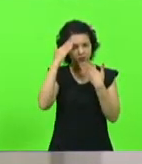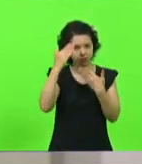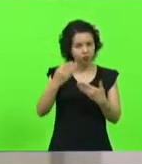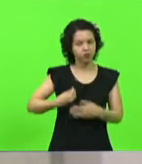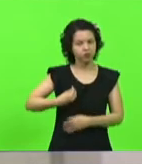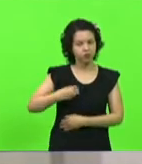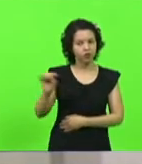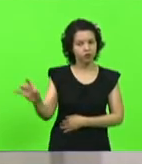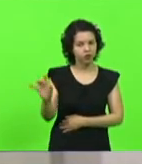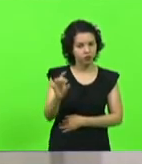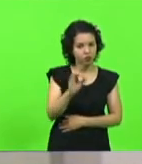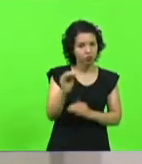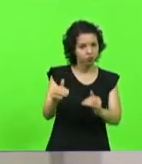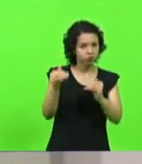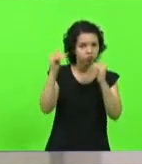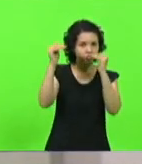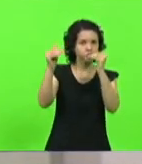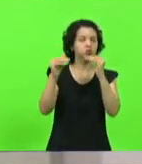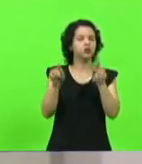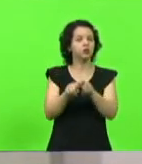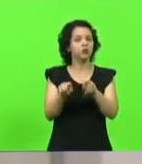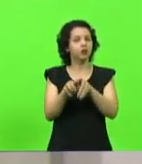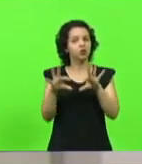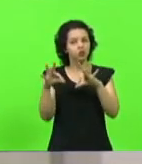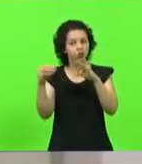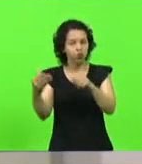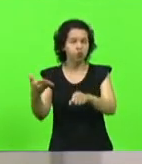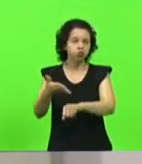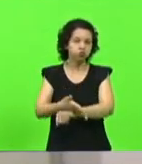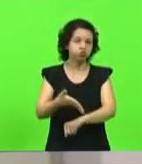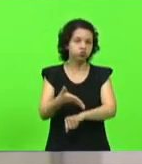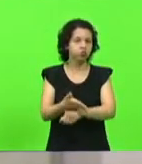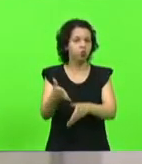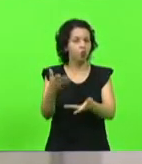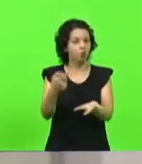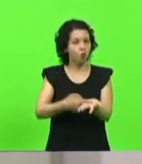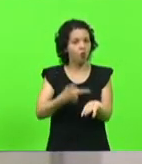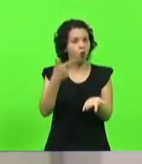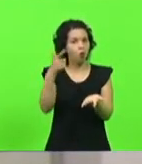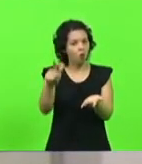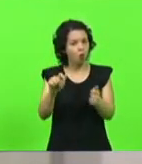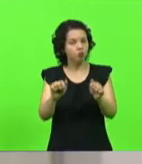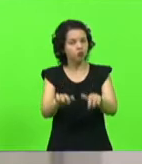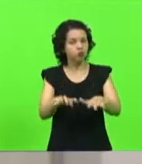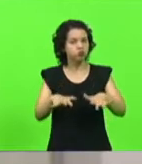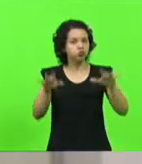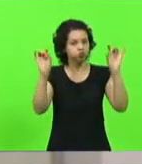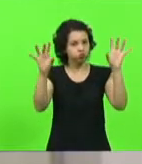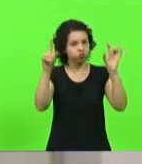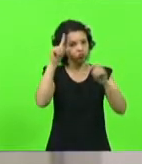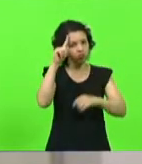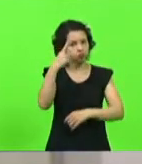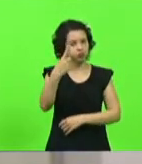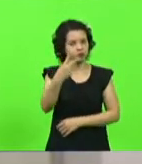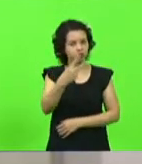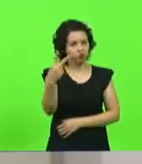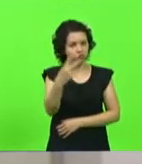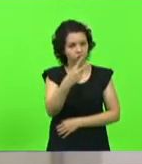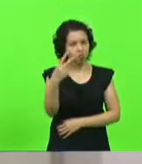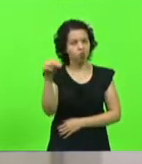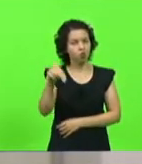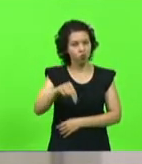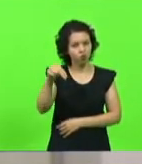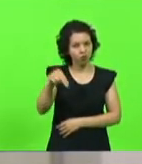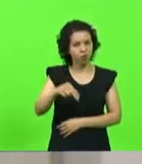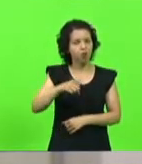e a todos que honraram com seu comparecimento e convocou outra sessão especial para o dia 22 de novembro, às 19 horas. Nada